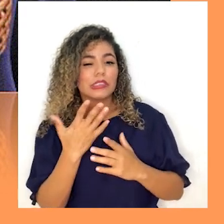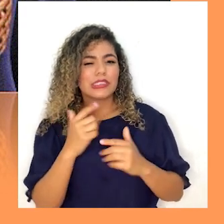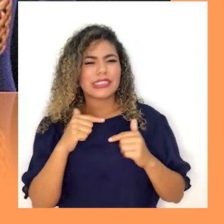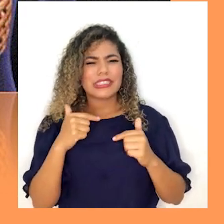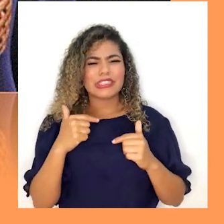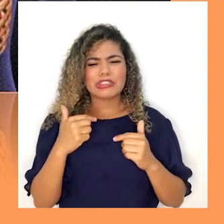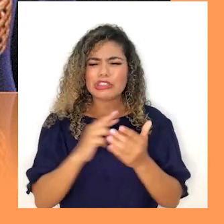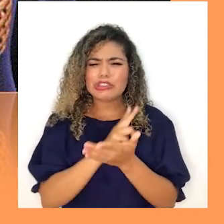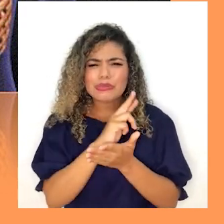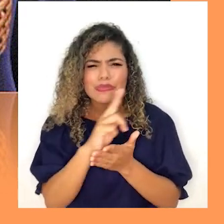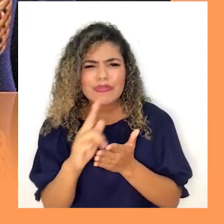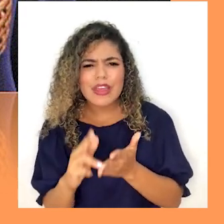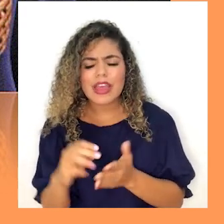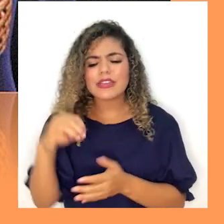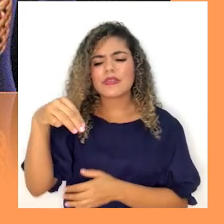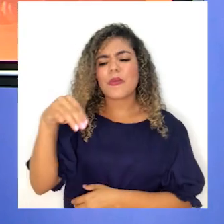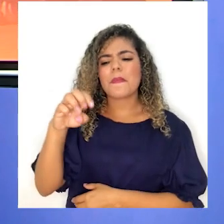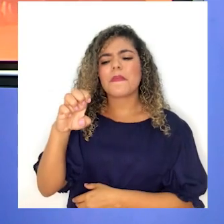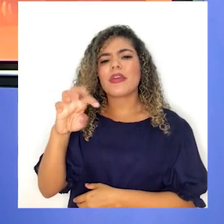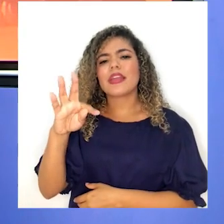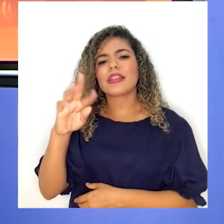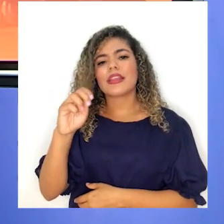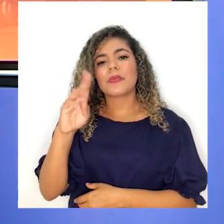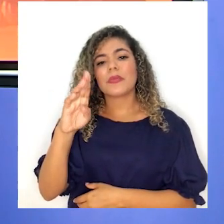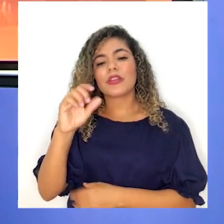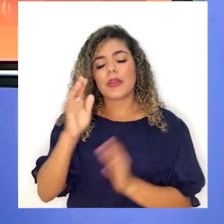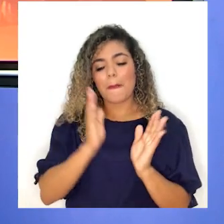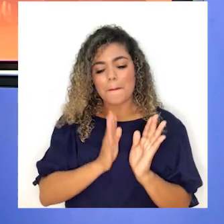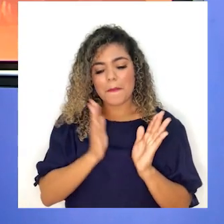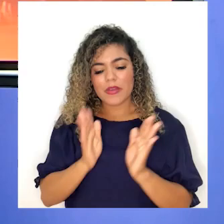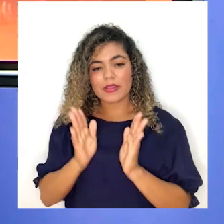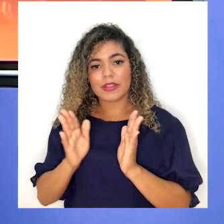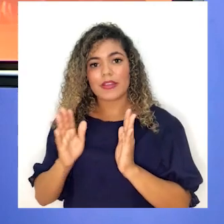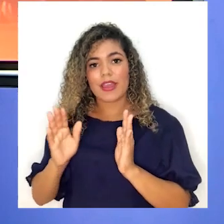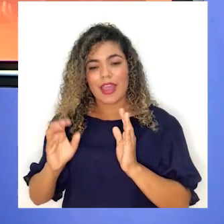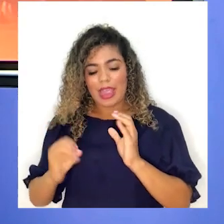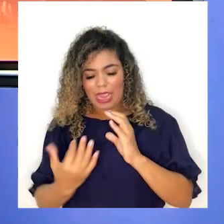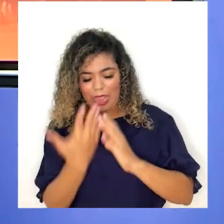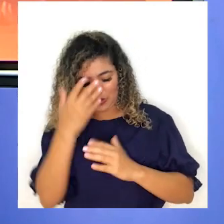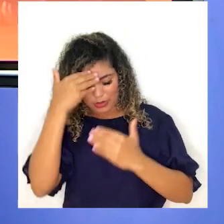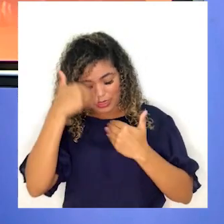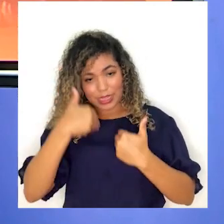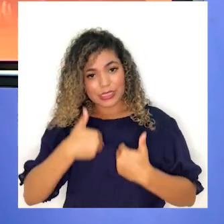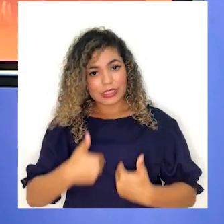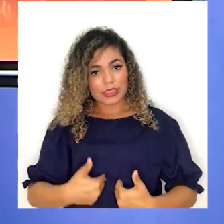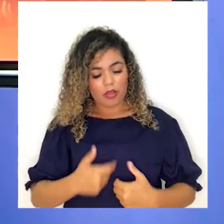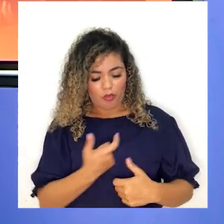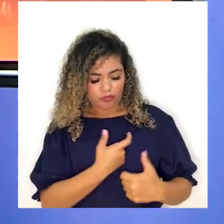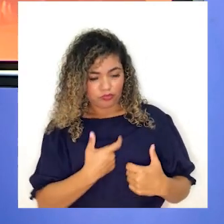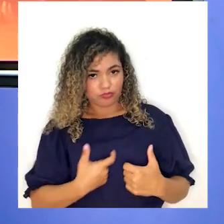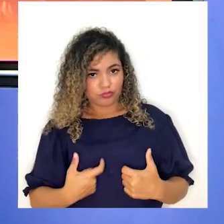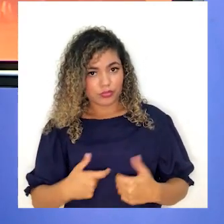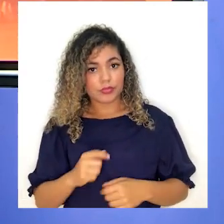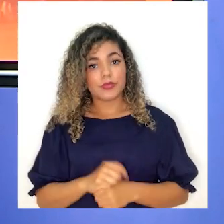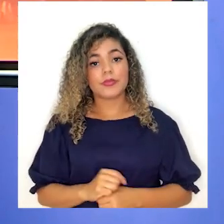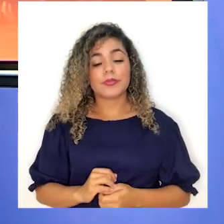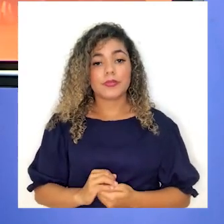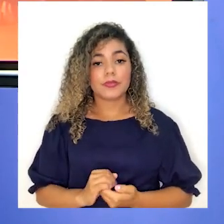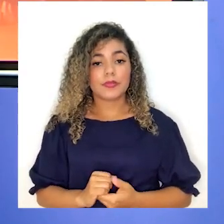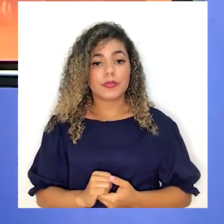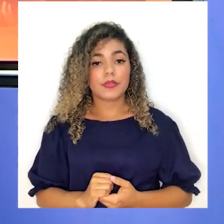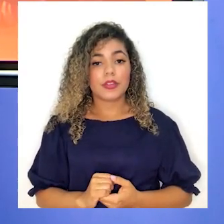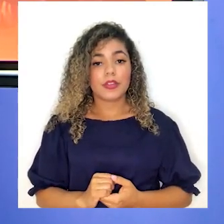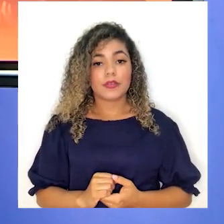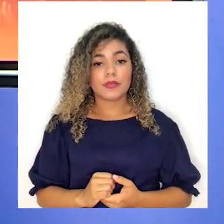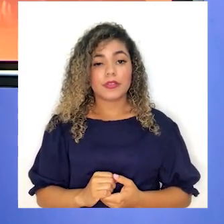de metabolismos, uma série de processos que acontecem dentro das células. Ele é um resto,